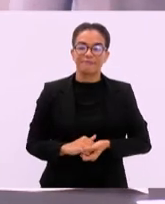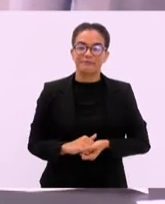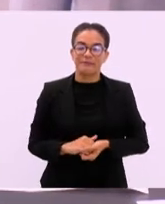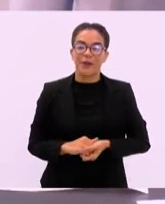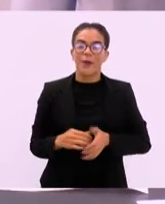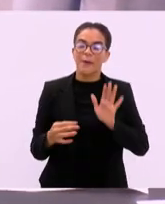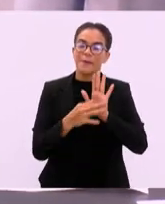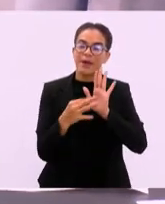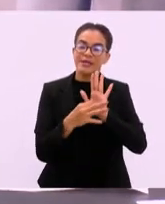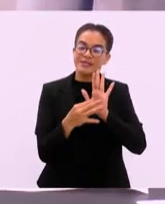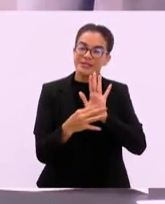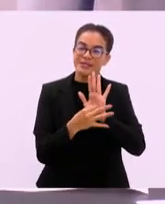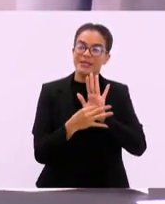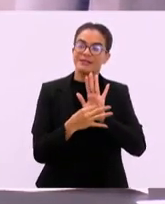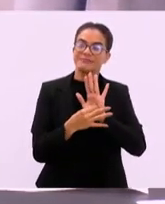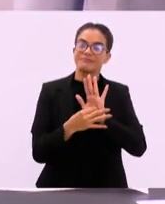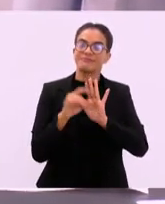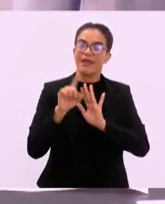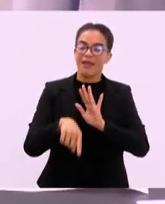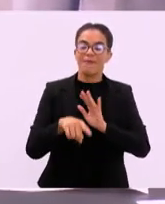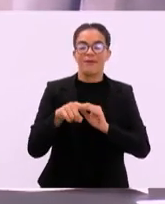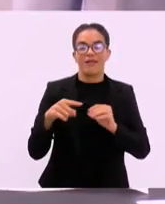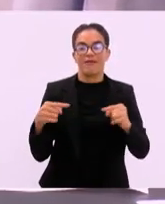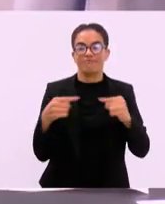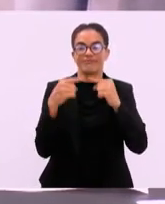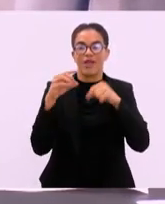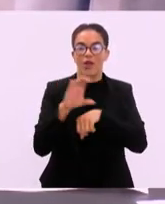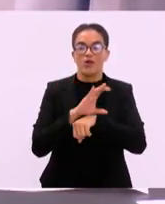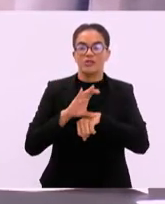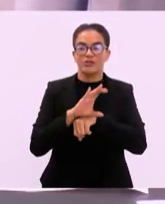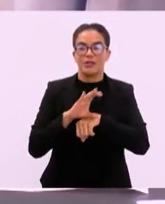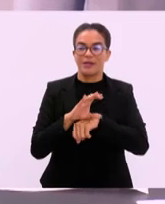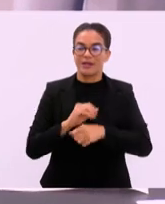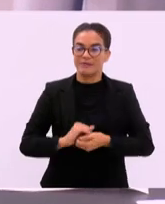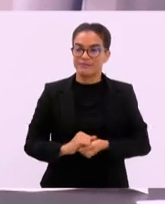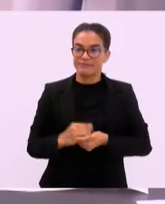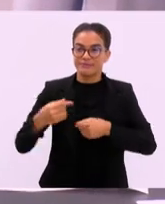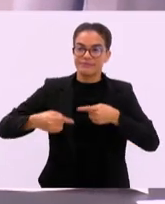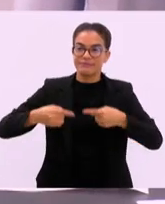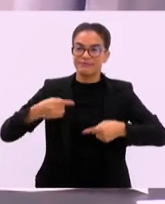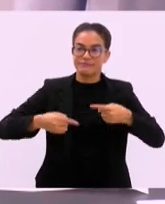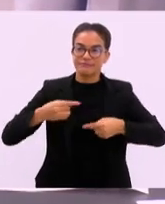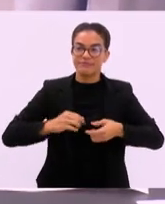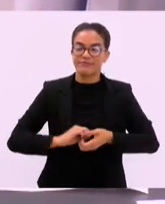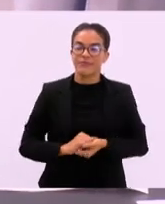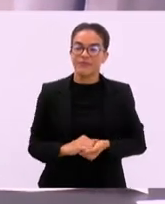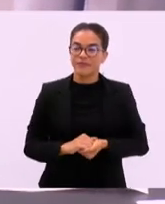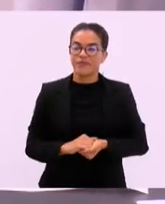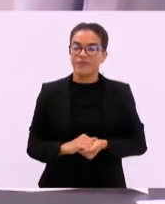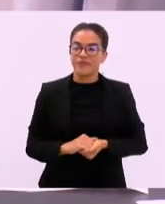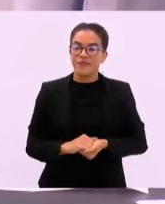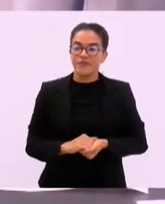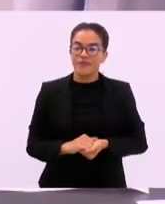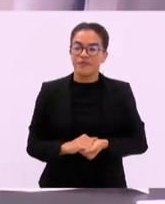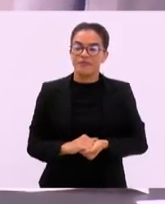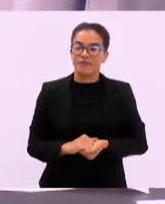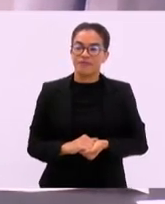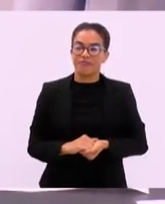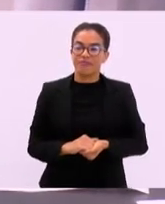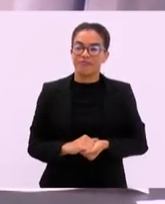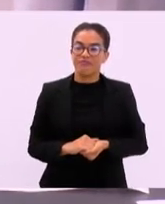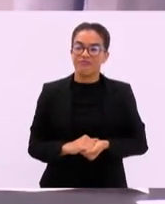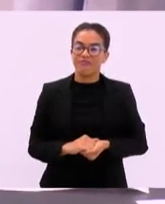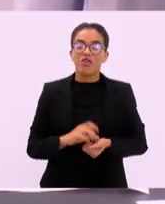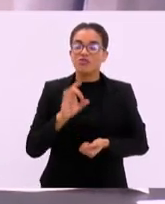O parecer do deputado Guilherme de La Lória é pela constitucionalidade. Em discussão. Presidente, só fazer a sugestão